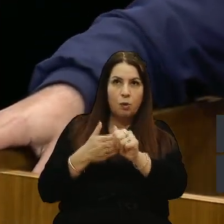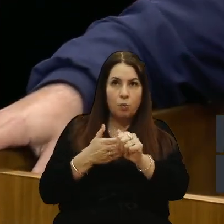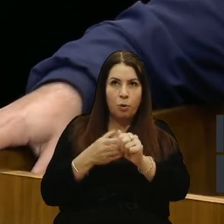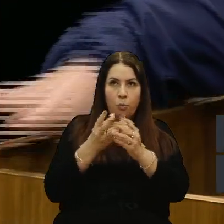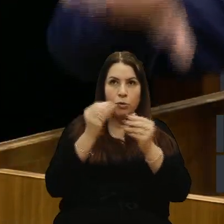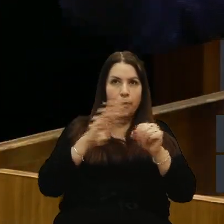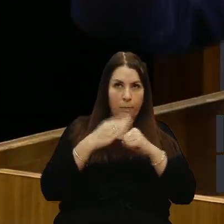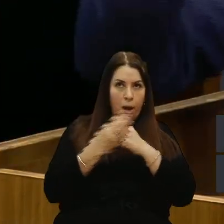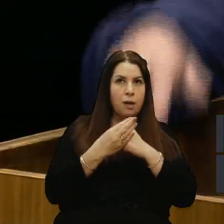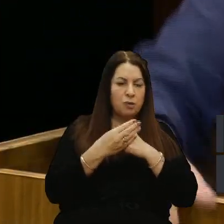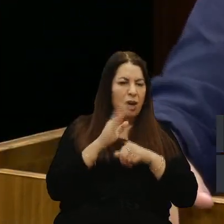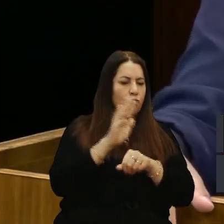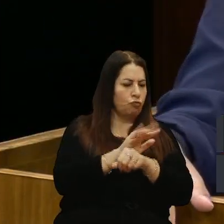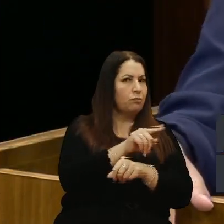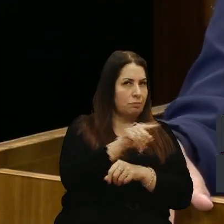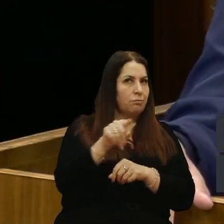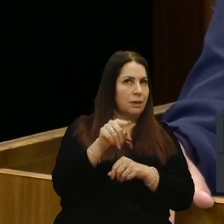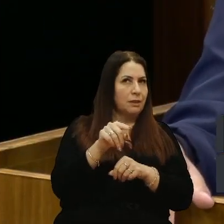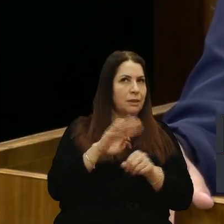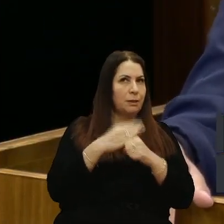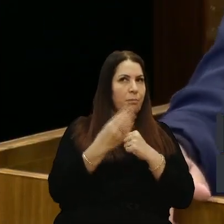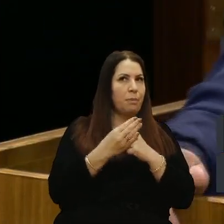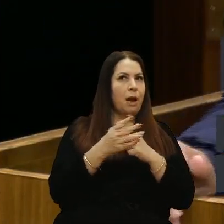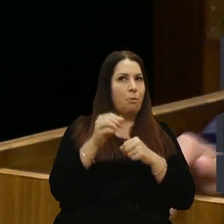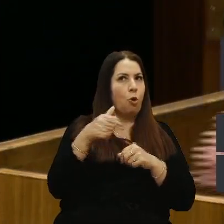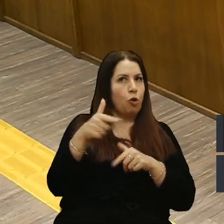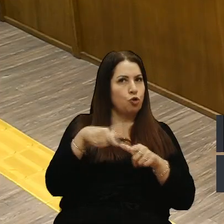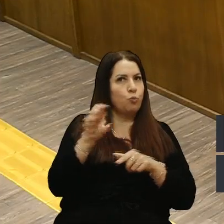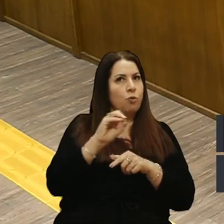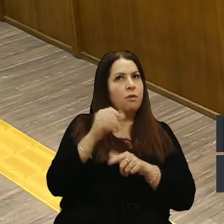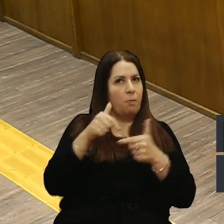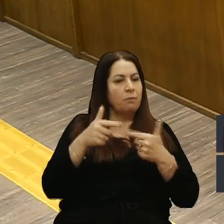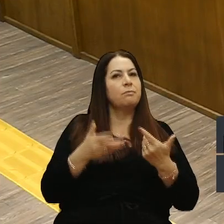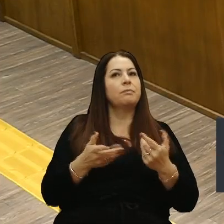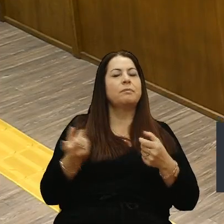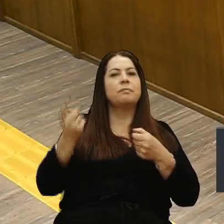monte de bairro aí que ela ajuda e tem um baita trabalho. Muito obrigado. Devolvo os trabalhos ao